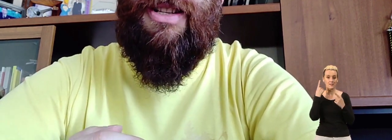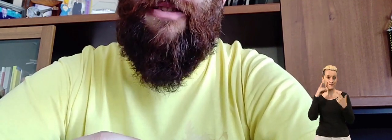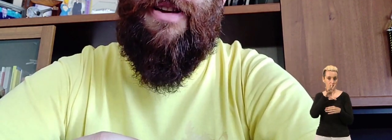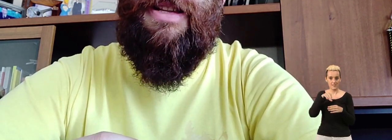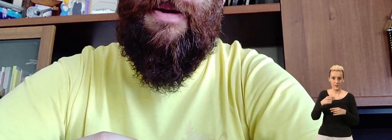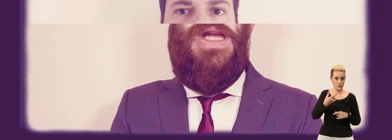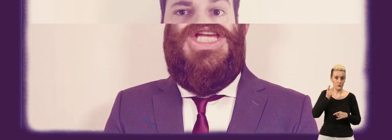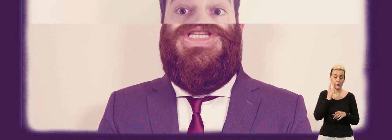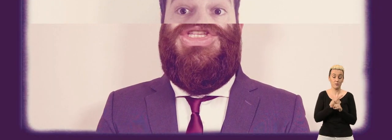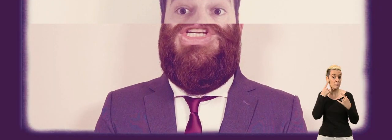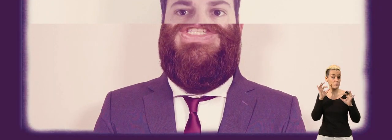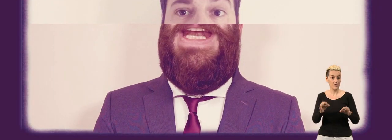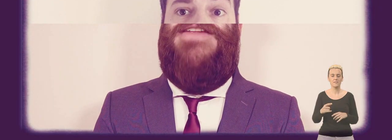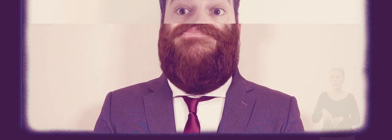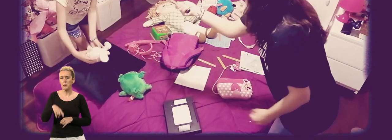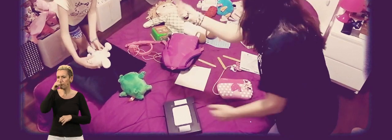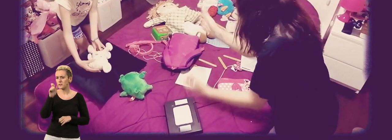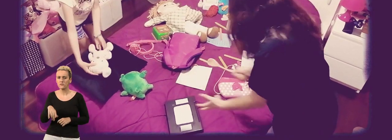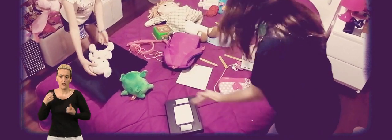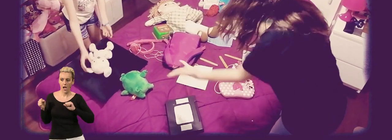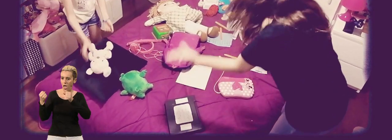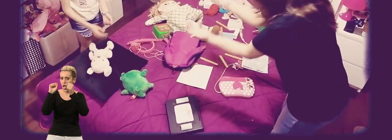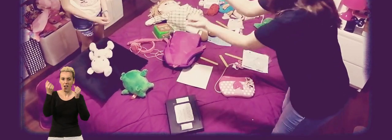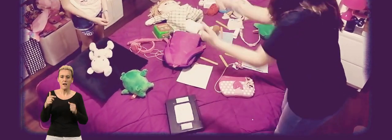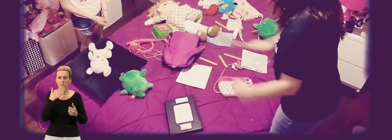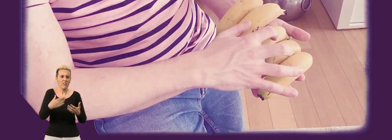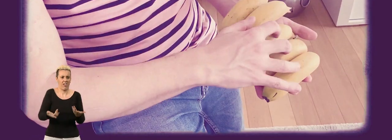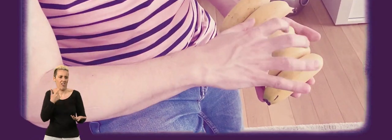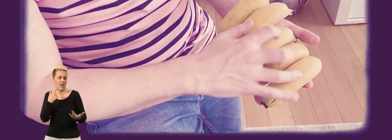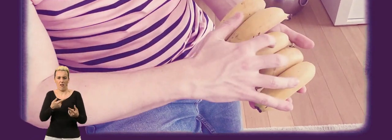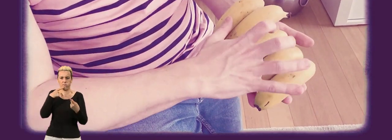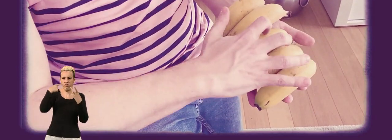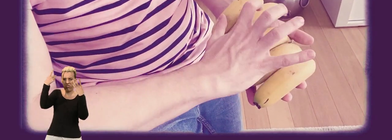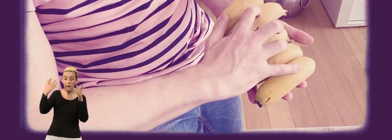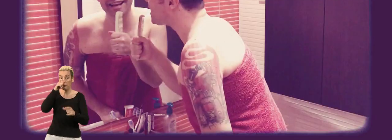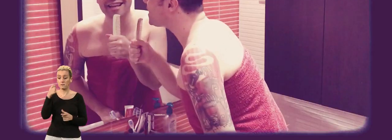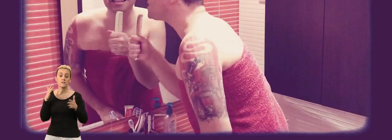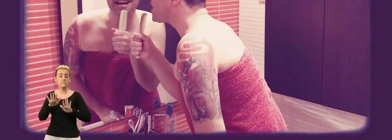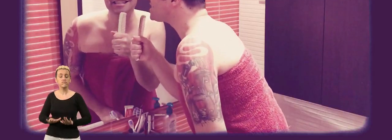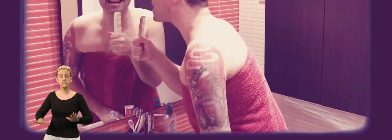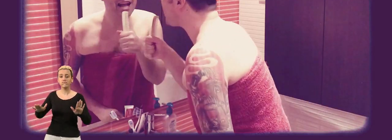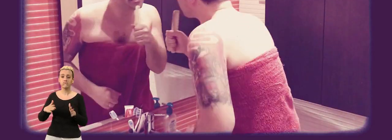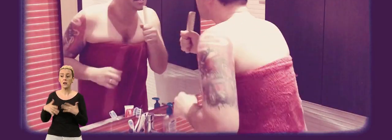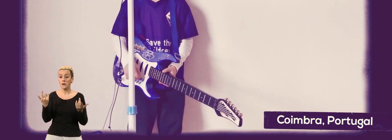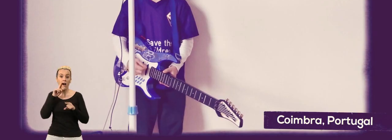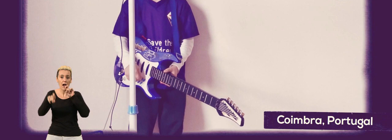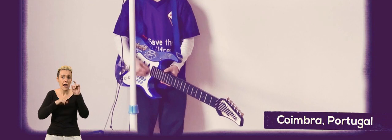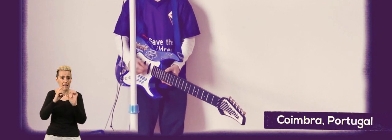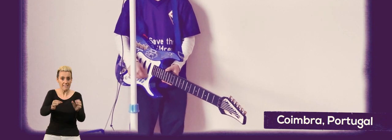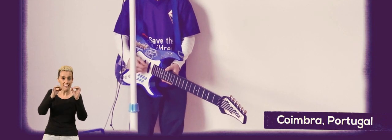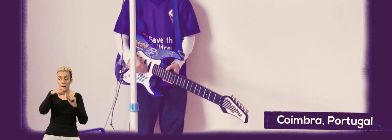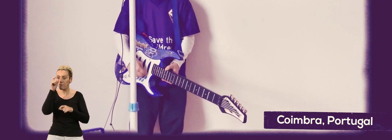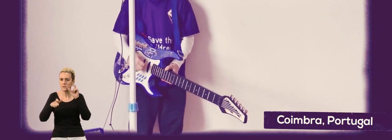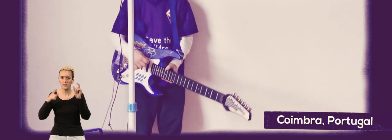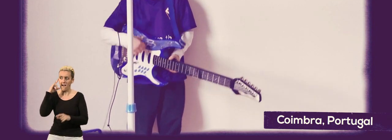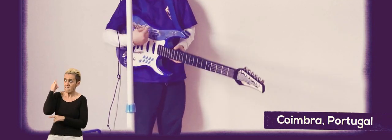deste quando ela está feita. Ele há gente que se enerva por dar cá aquela palha. Ele há gente que é tão calma que nem na desgraça ralha. Calha a ver gente